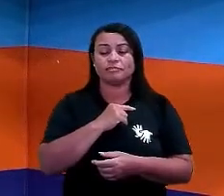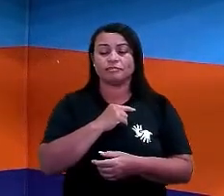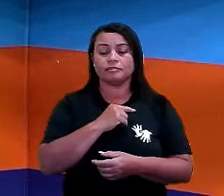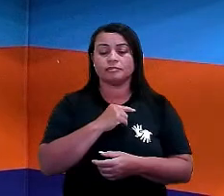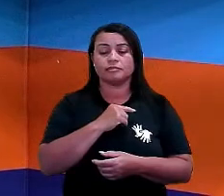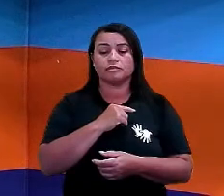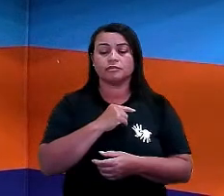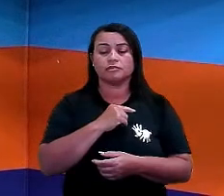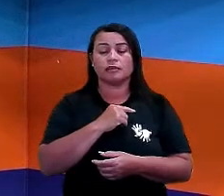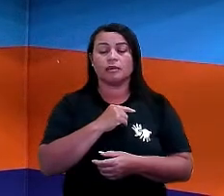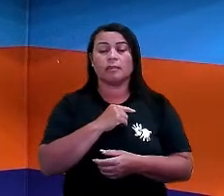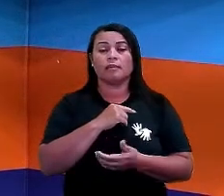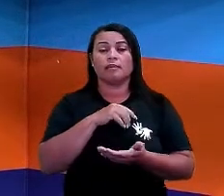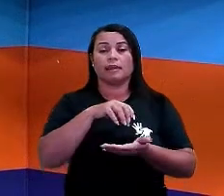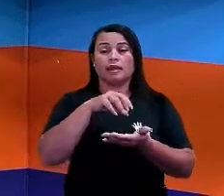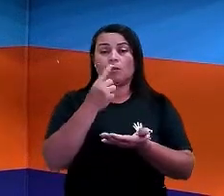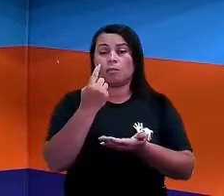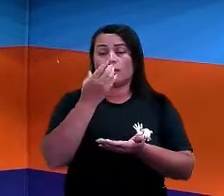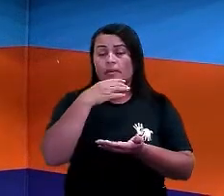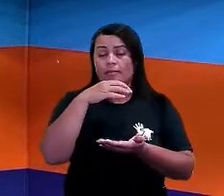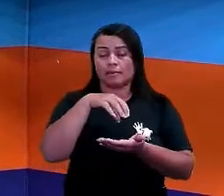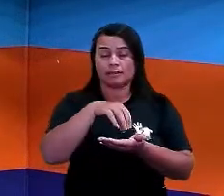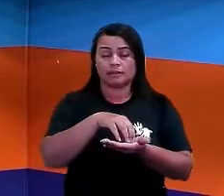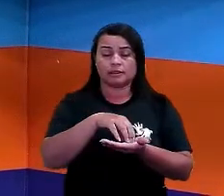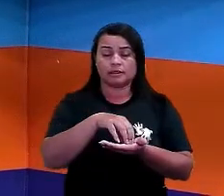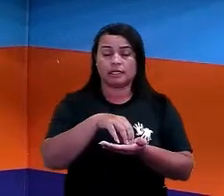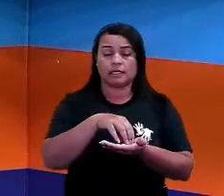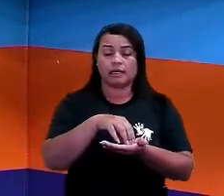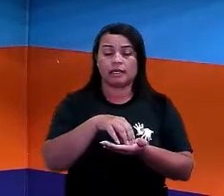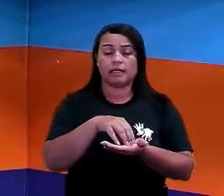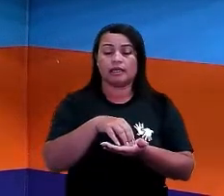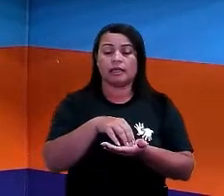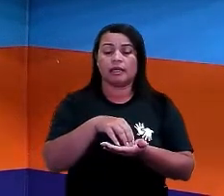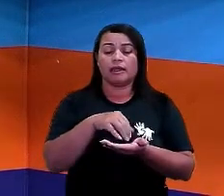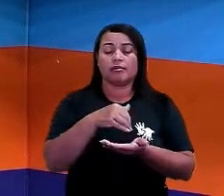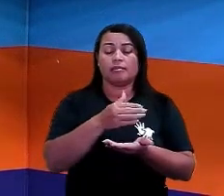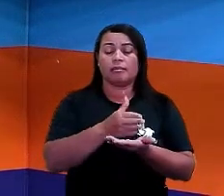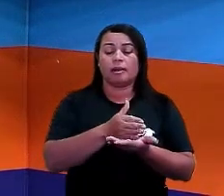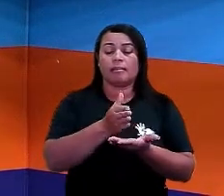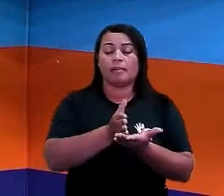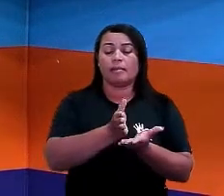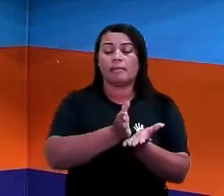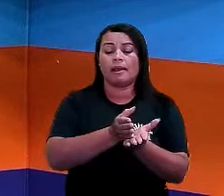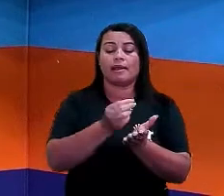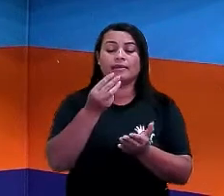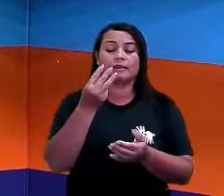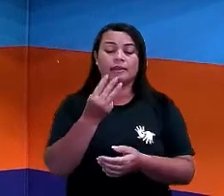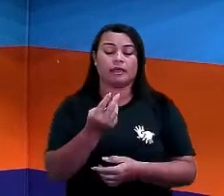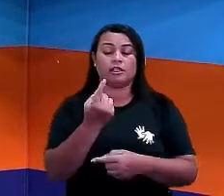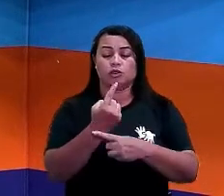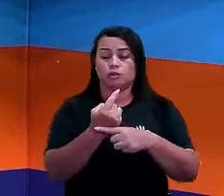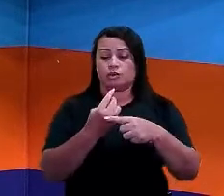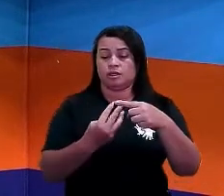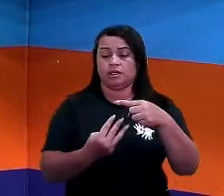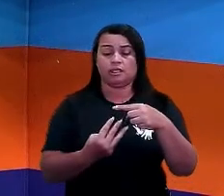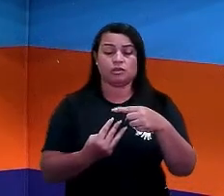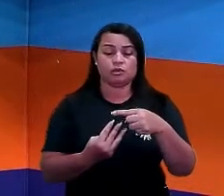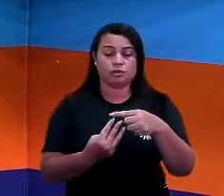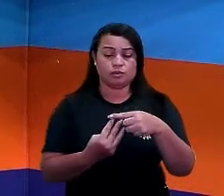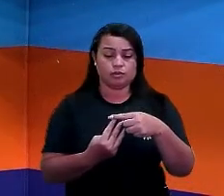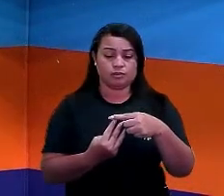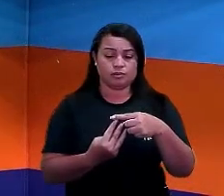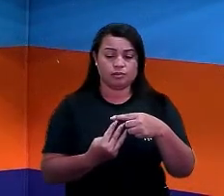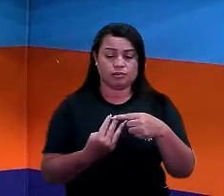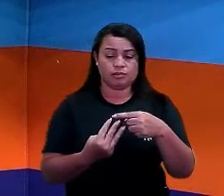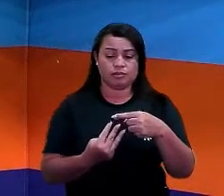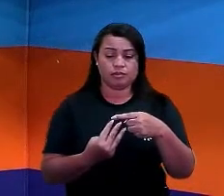maçã e dividi em 3 partes iguais. Então, aqui eu tenho 1/3 de cada maçã, ó, de cada pedacinho da maçã. Tenho